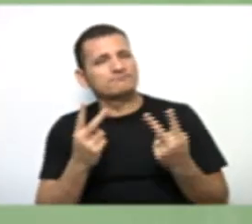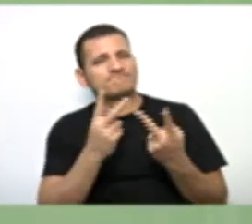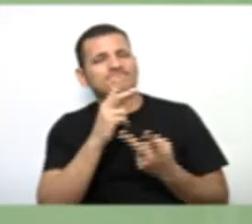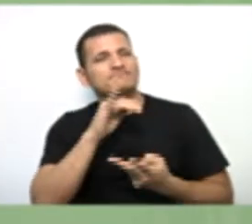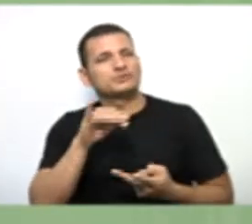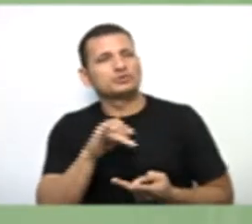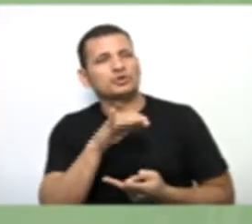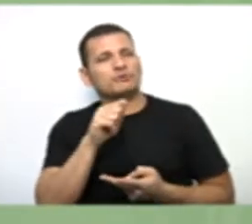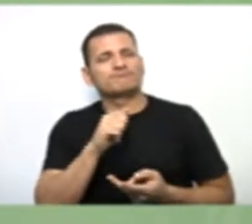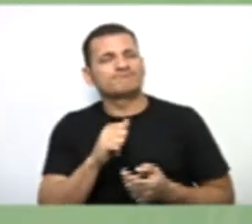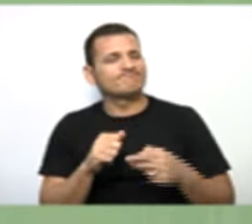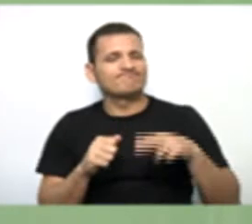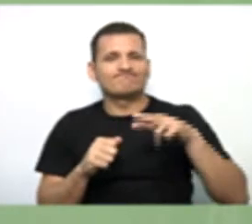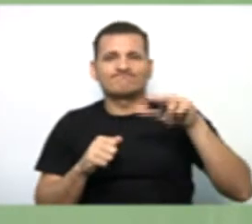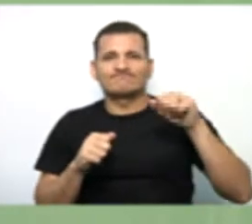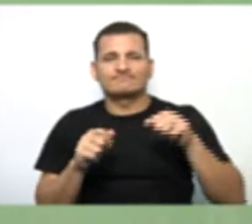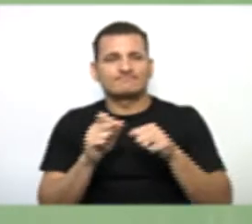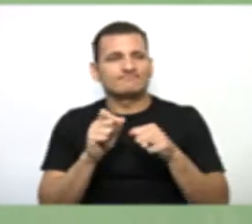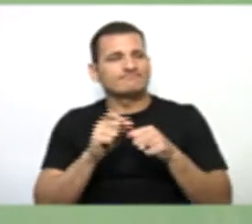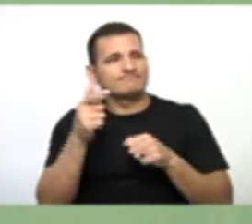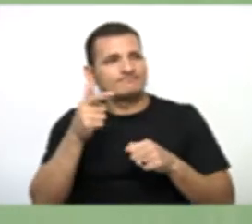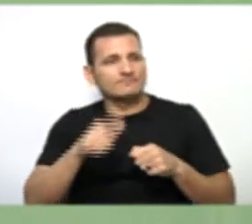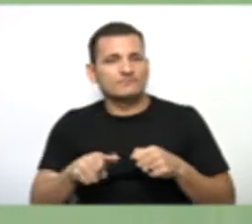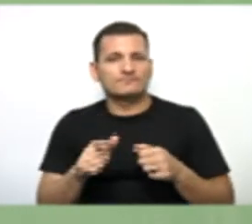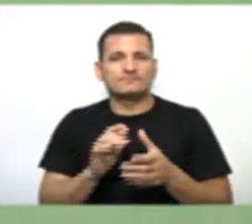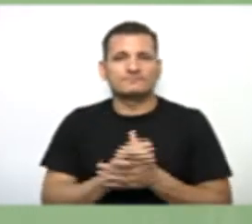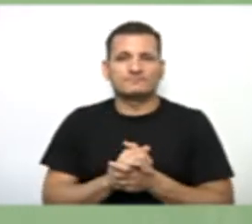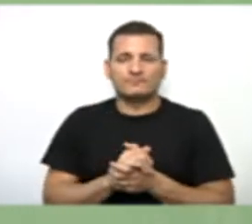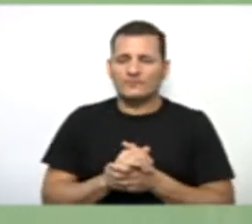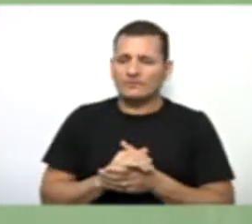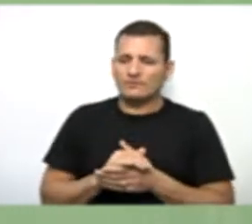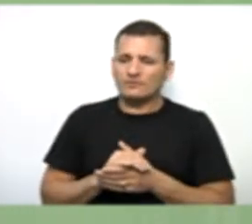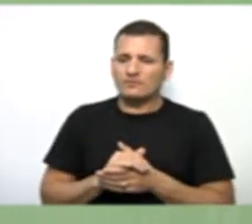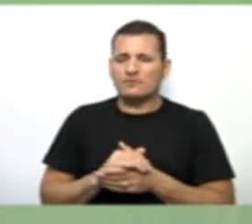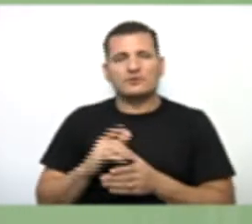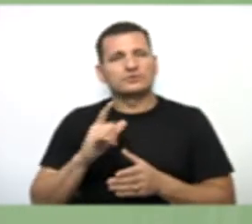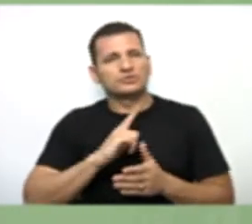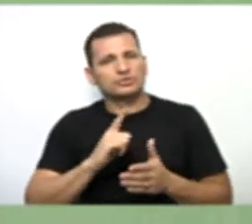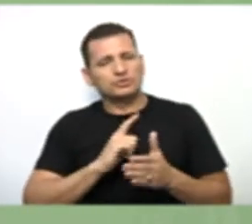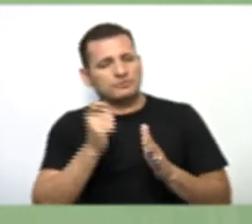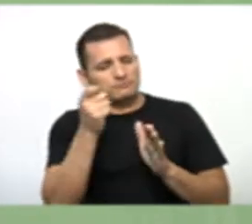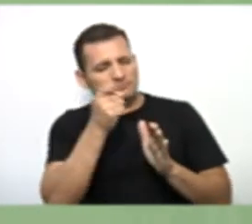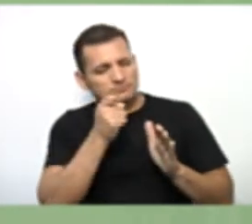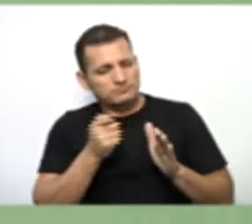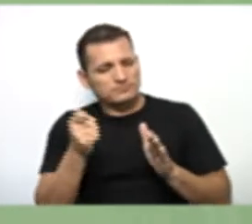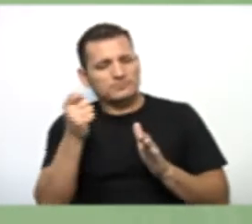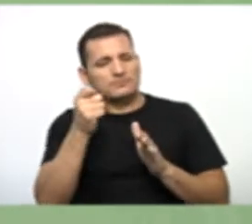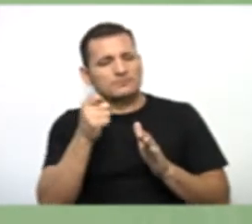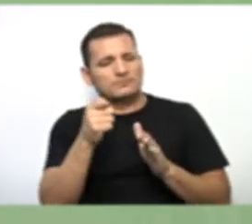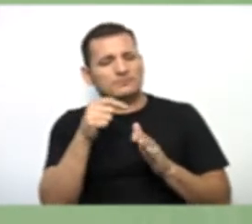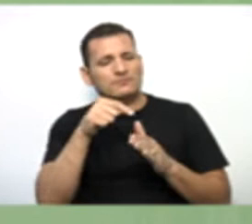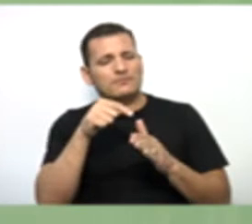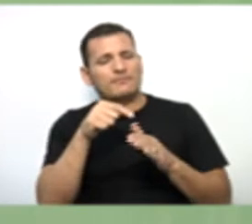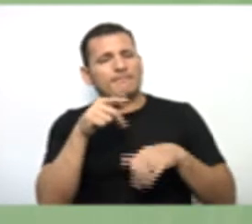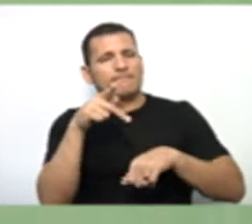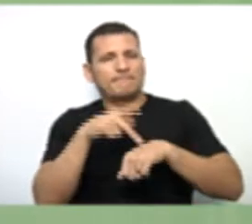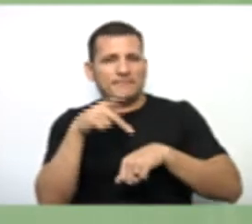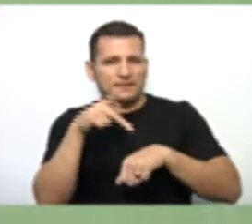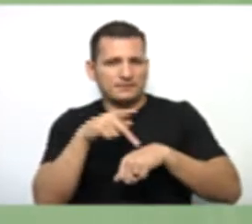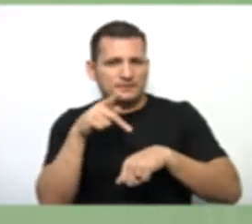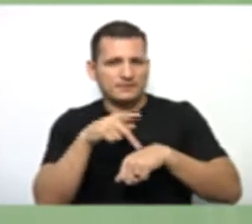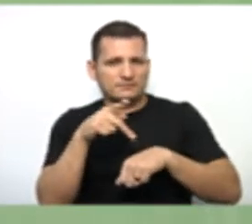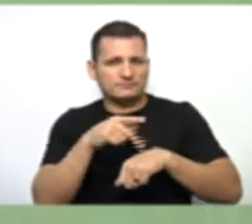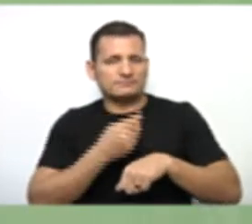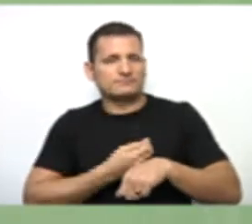se voltará a fazer. Estava talhada com um pedaço de pedra